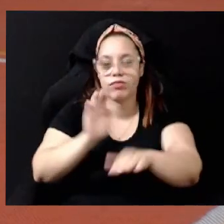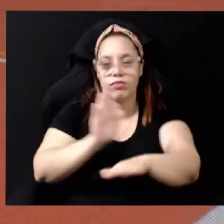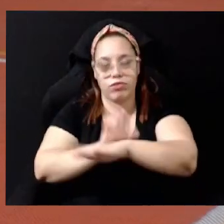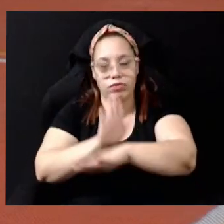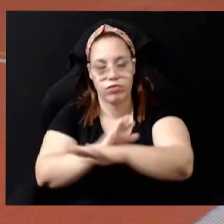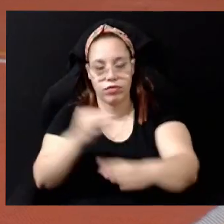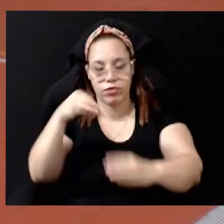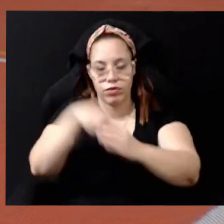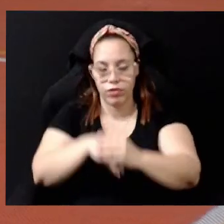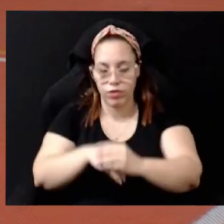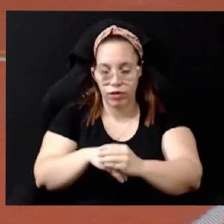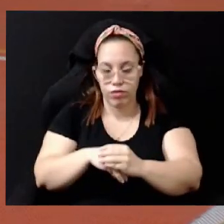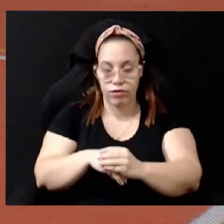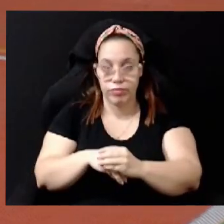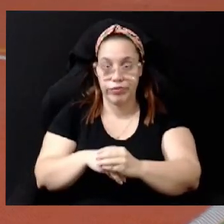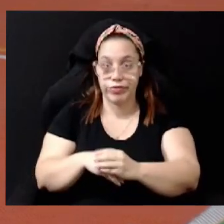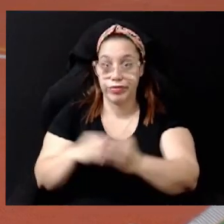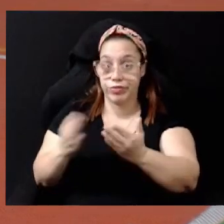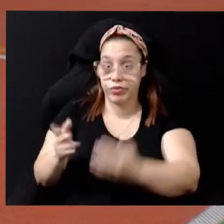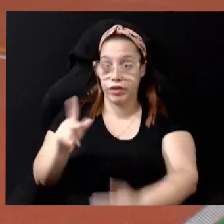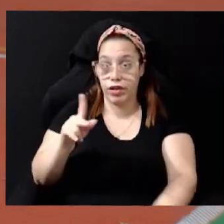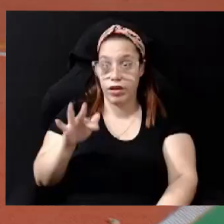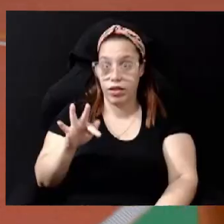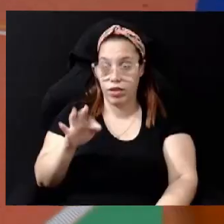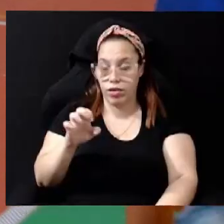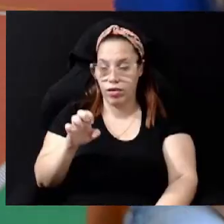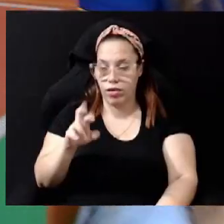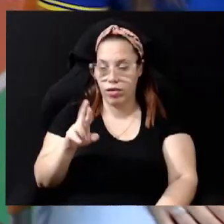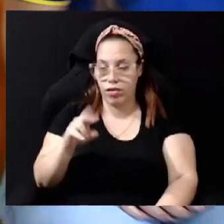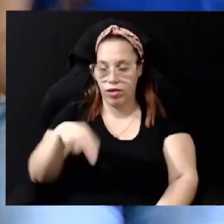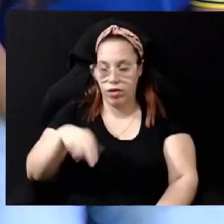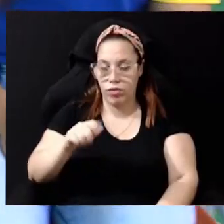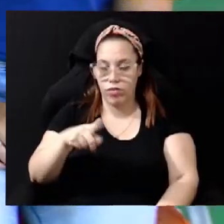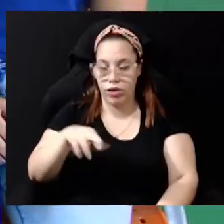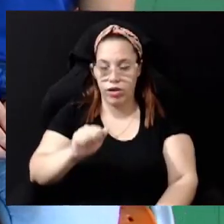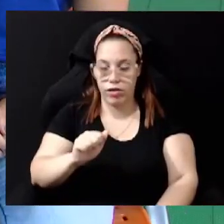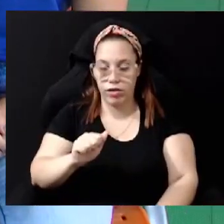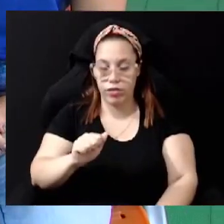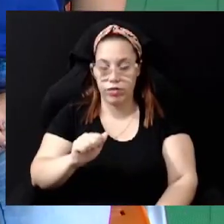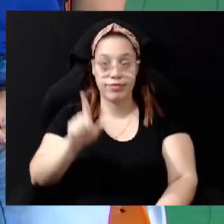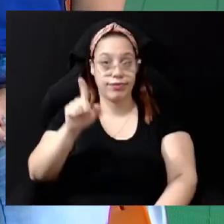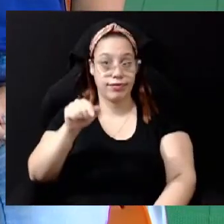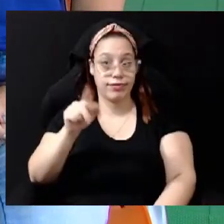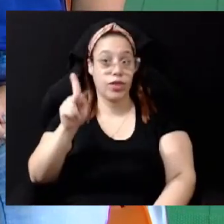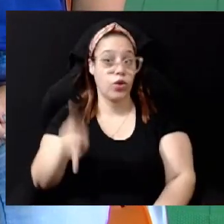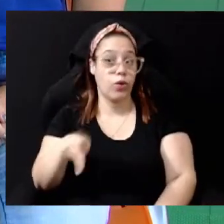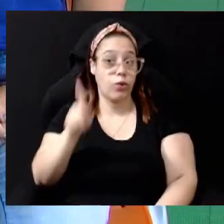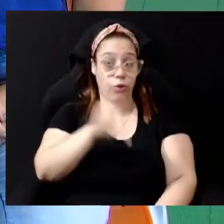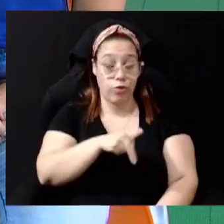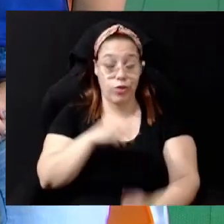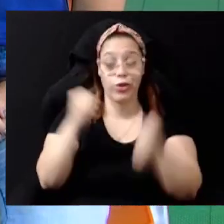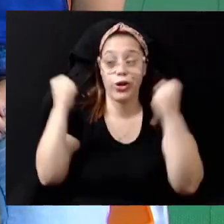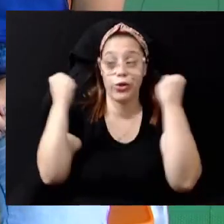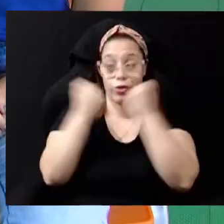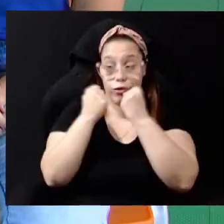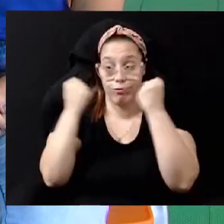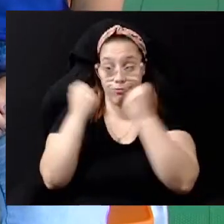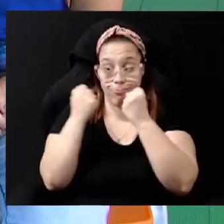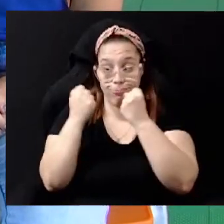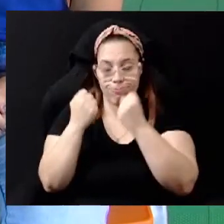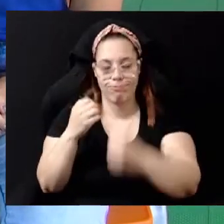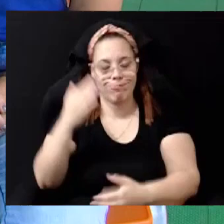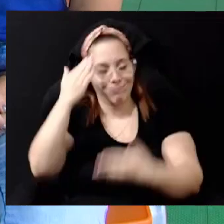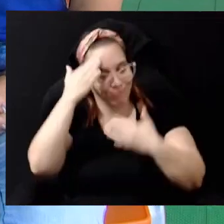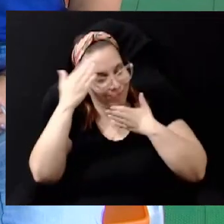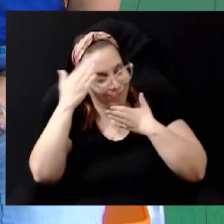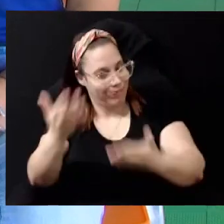ajudar, inclusive dentro de aula. Estou aqui com a Fernanda Pierosi, que é justamente professora de educação física. Antes de